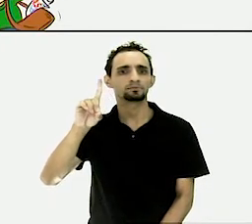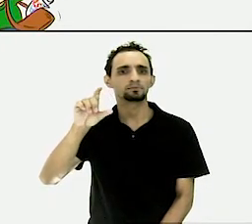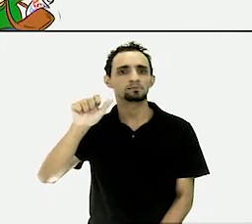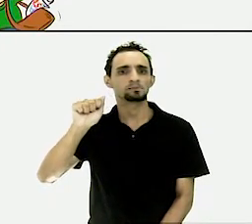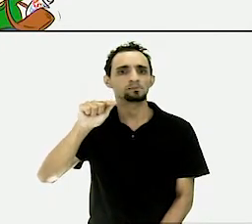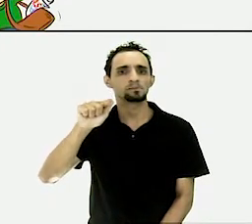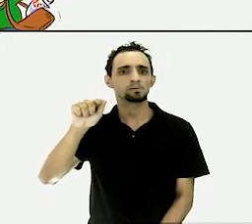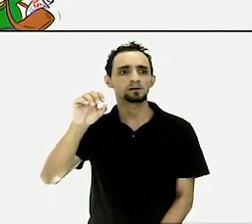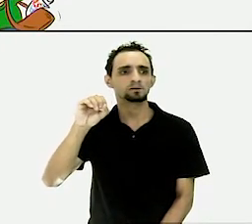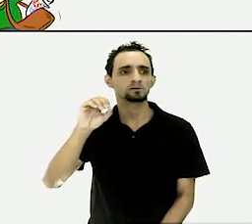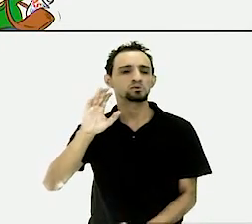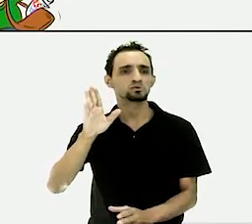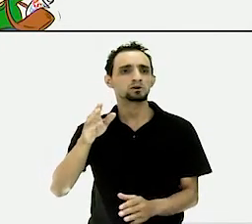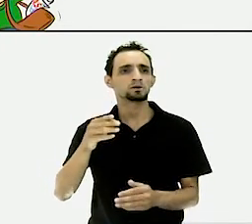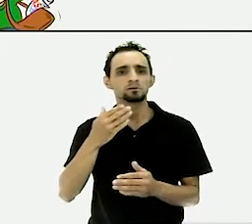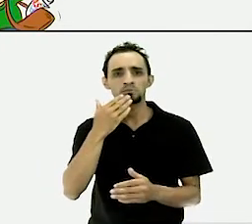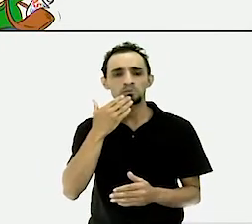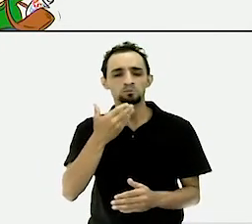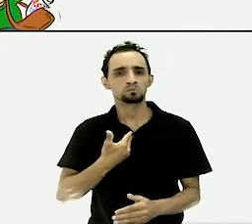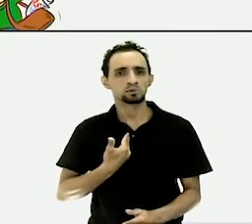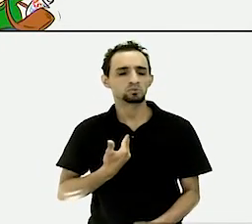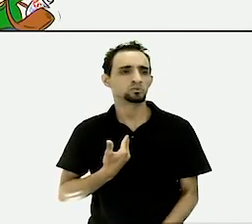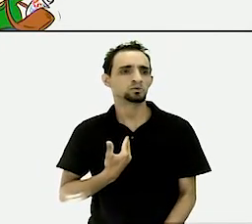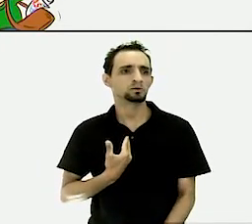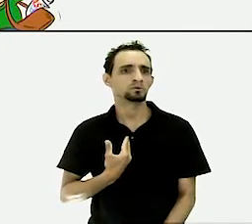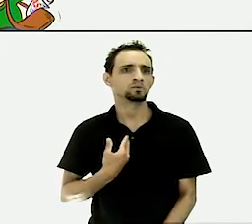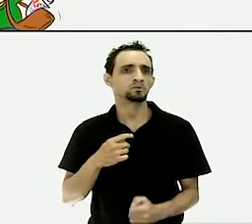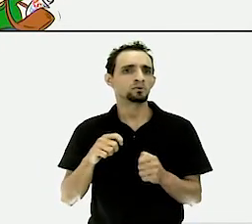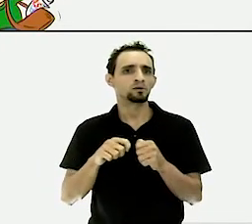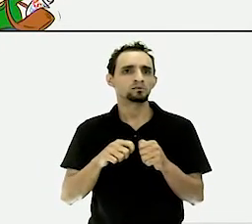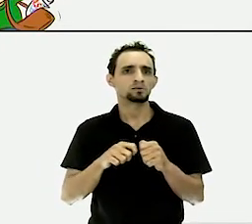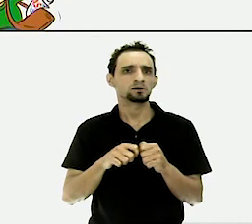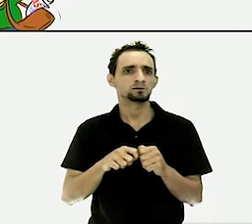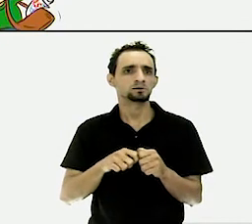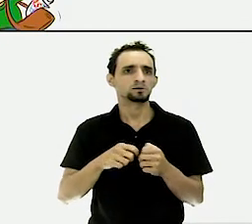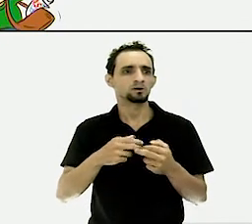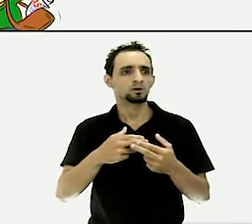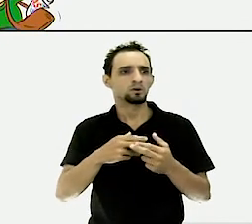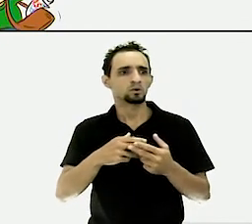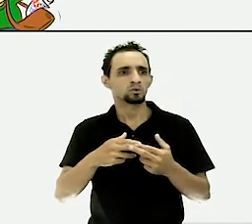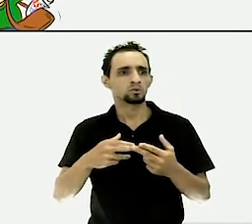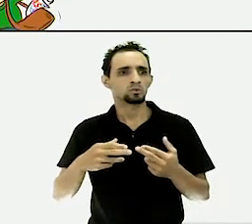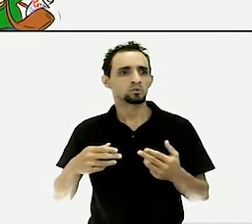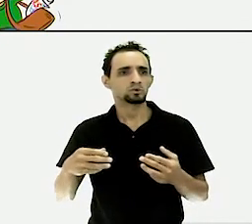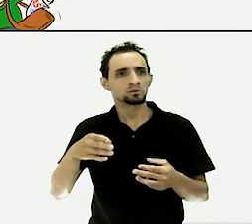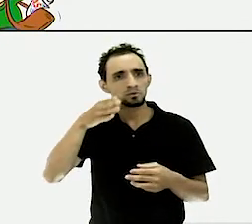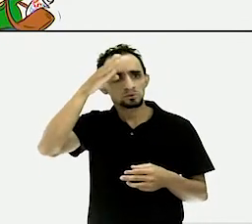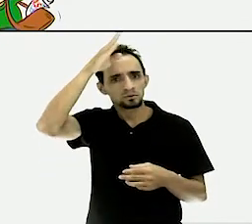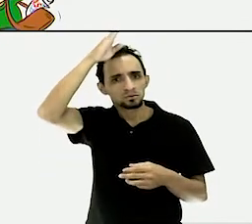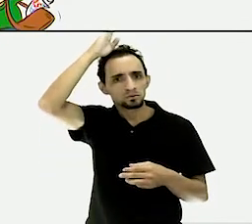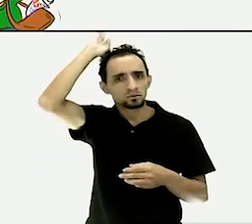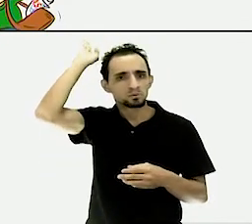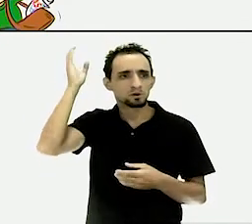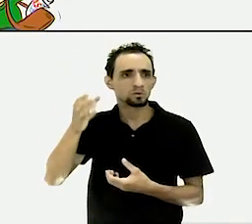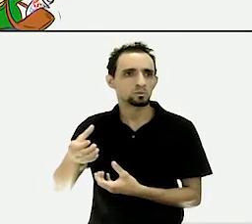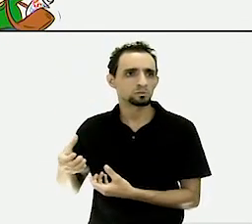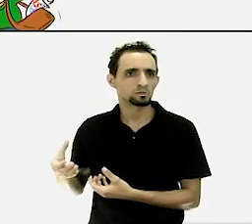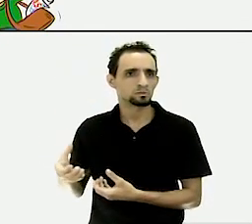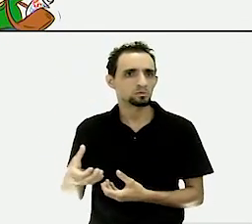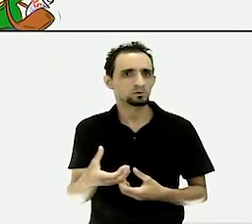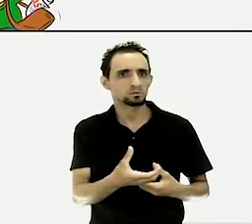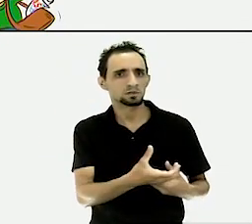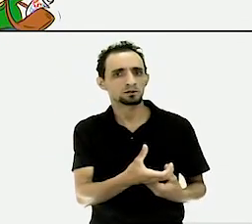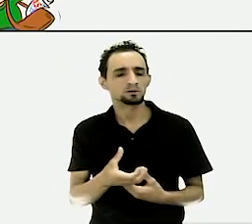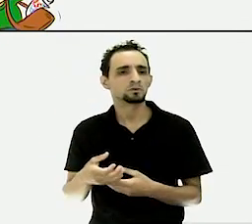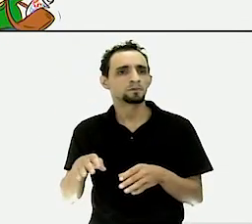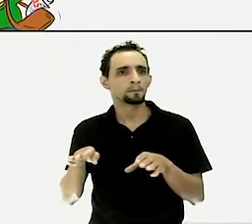nós também sabemos elogiar também. Então, temos que elogiar e parabéns ao bombeiro. Como eu sempre falo, tive um sobrinho ali, nunca fui ali,